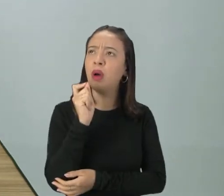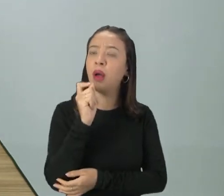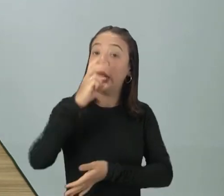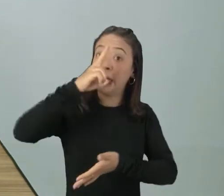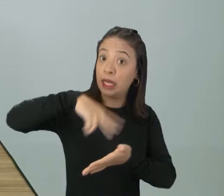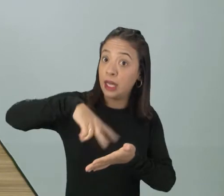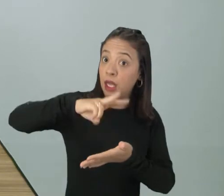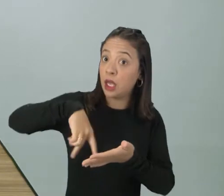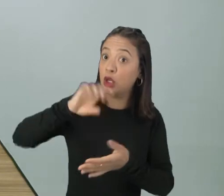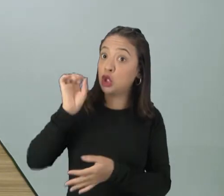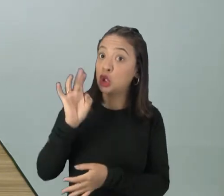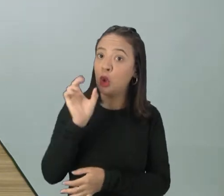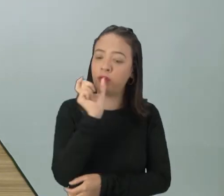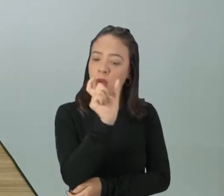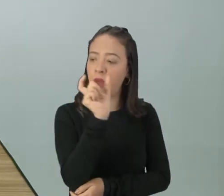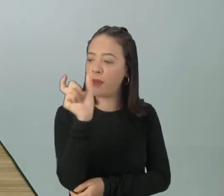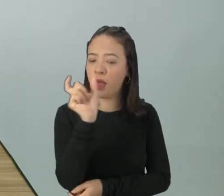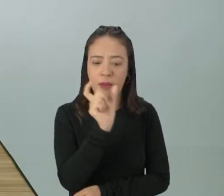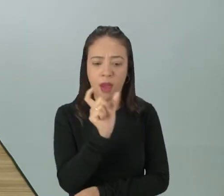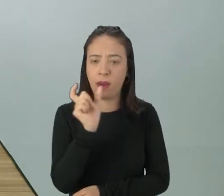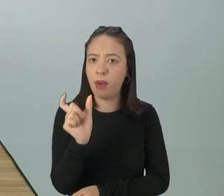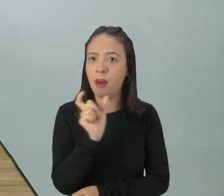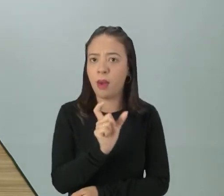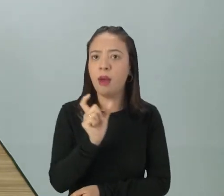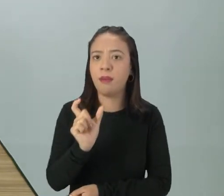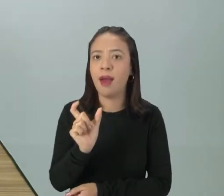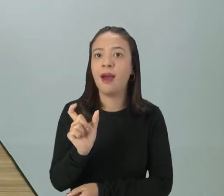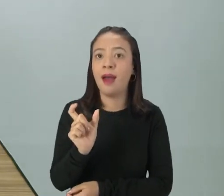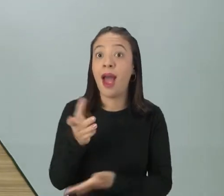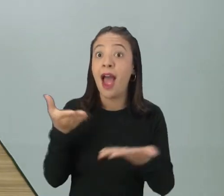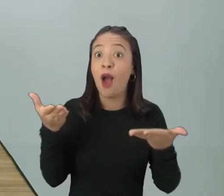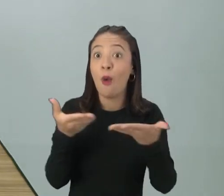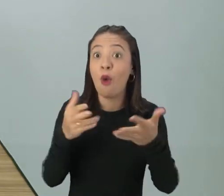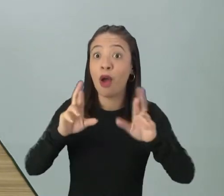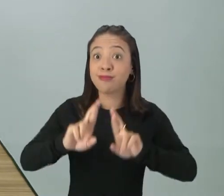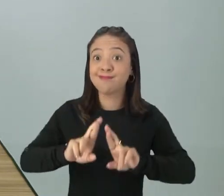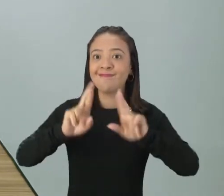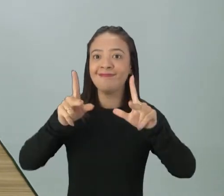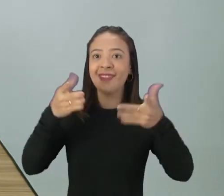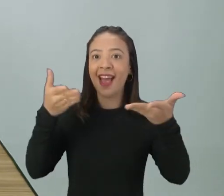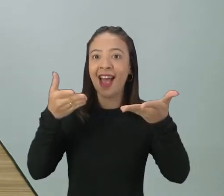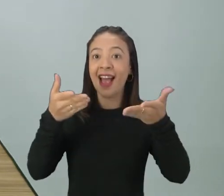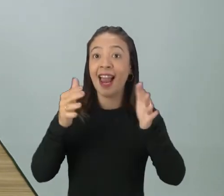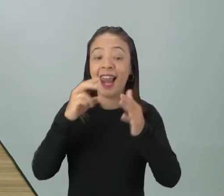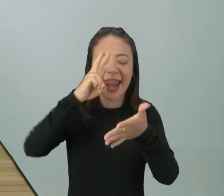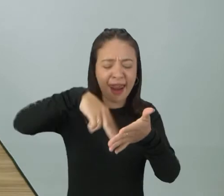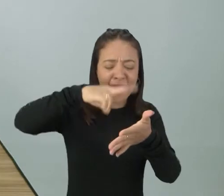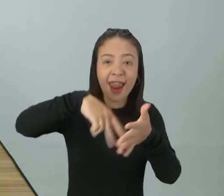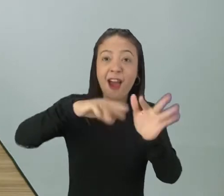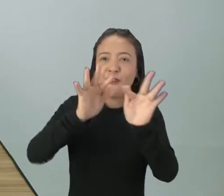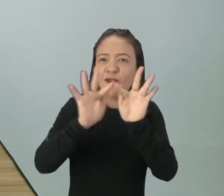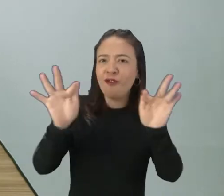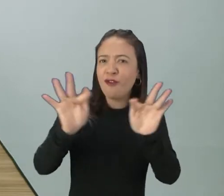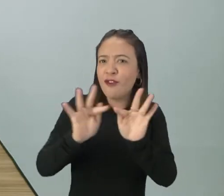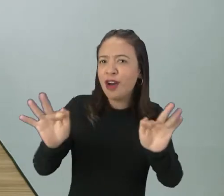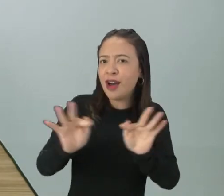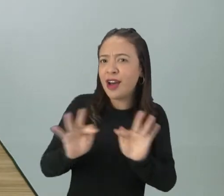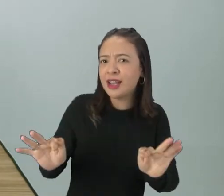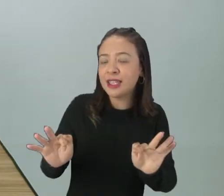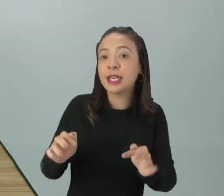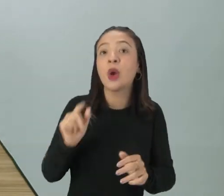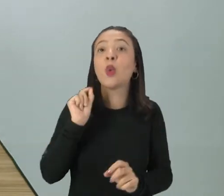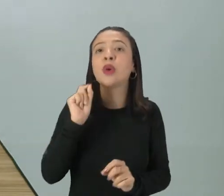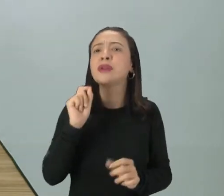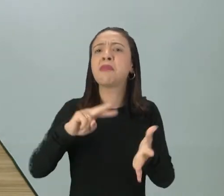somente palavras. Isso mesmo. E agora a gente está lendo frases que são mais palavras